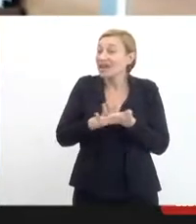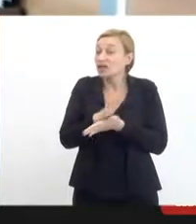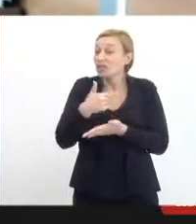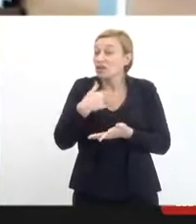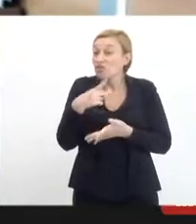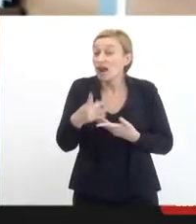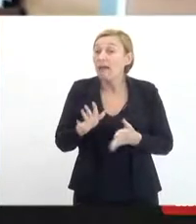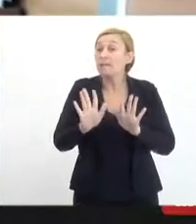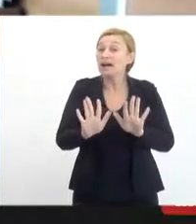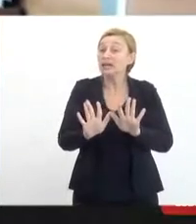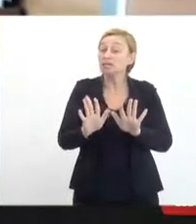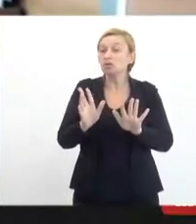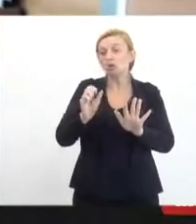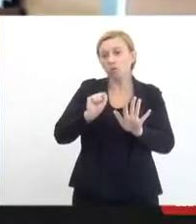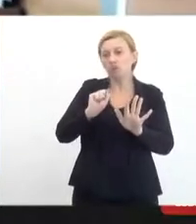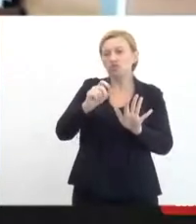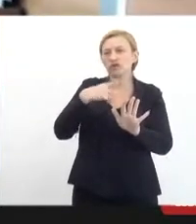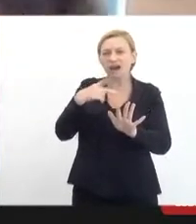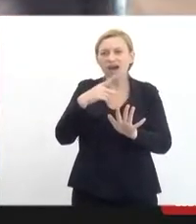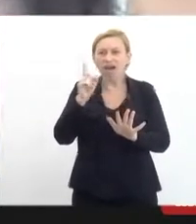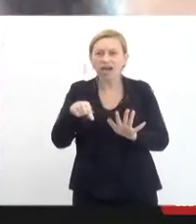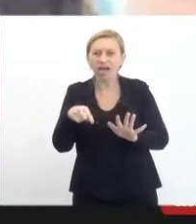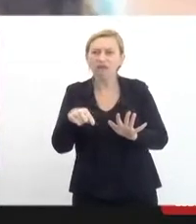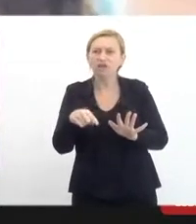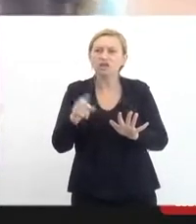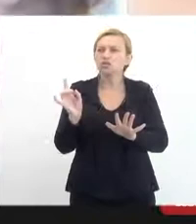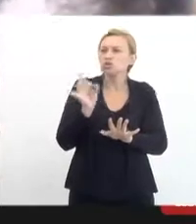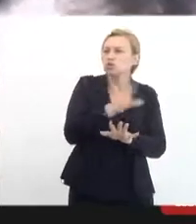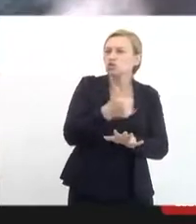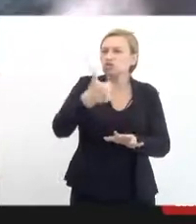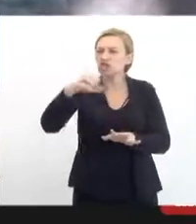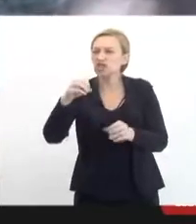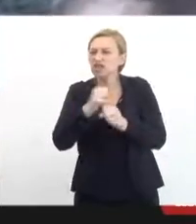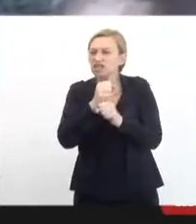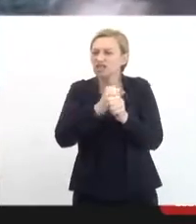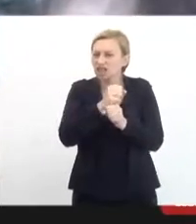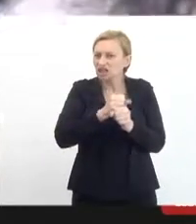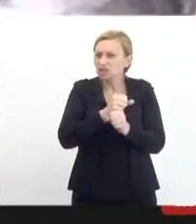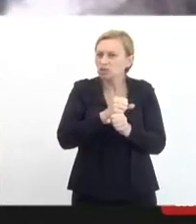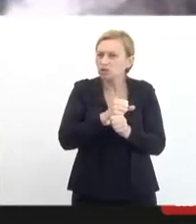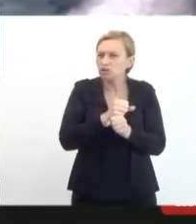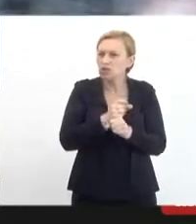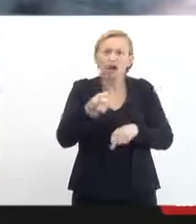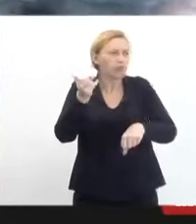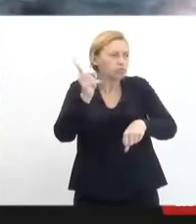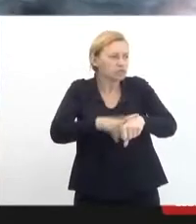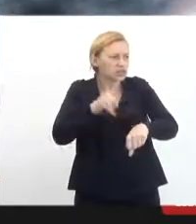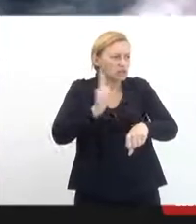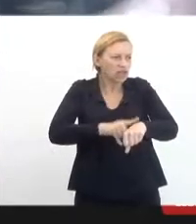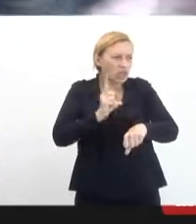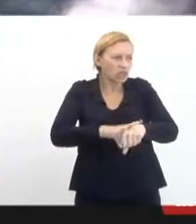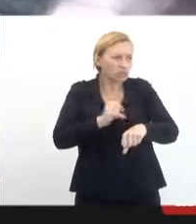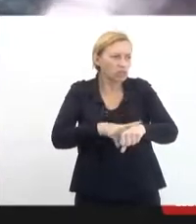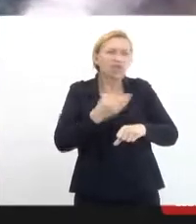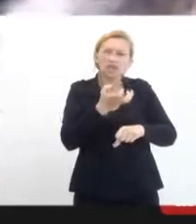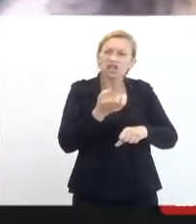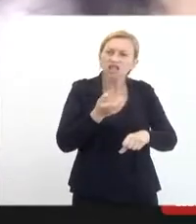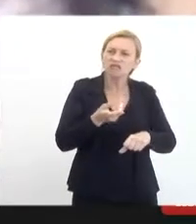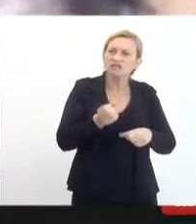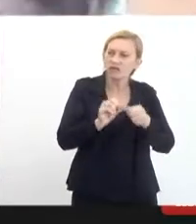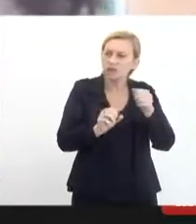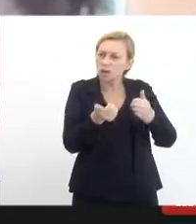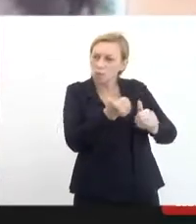posso dizer aqui é que nos últimos 10 anos, que é o tempo que a gente tentou fazer uma